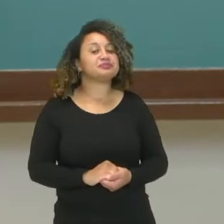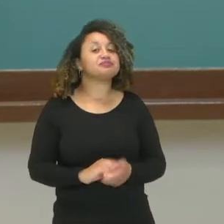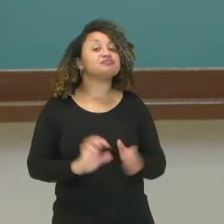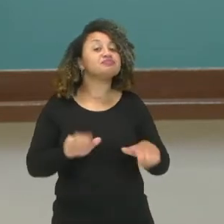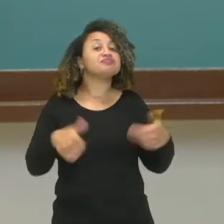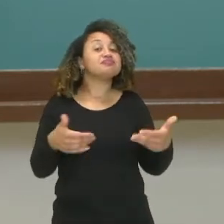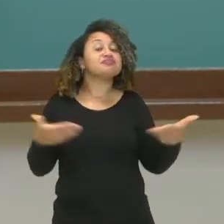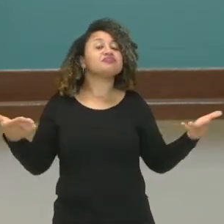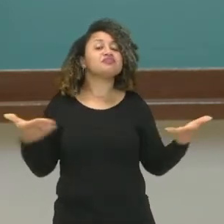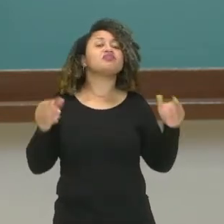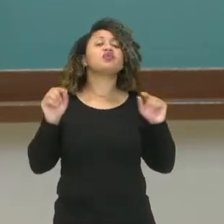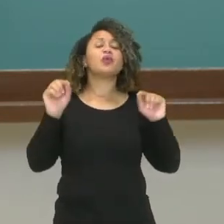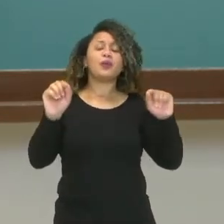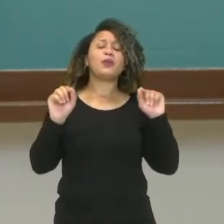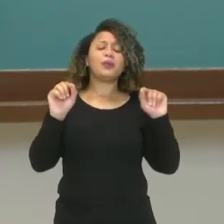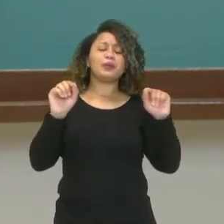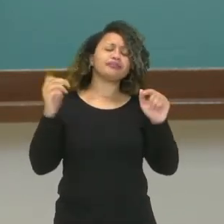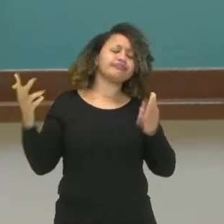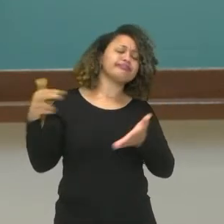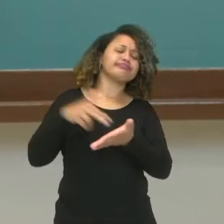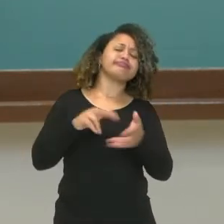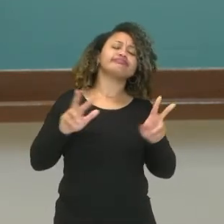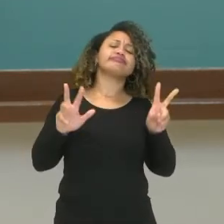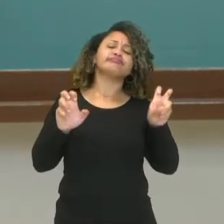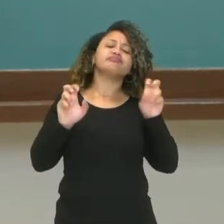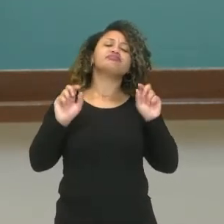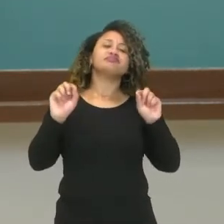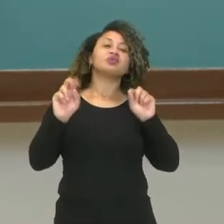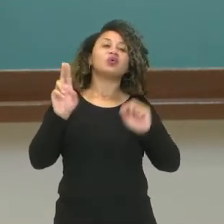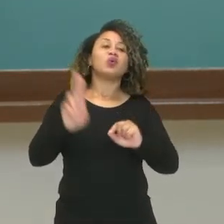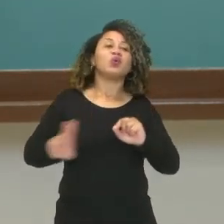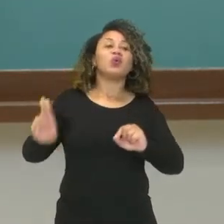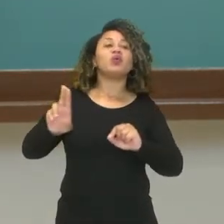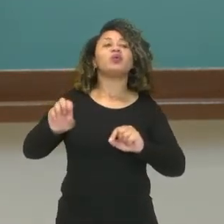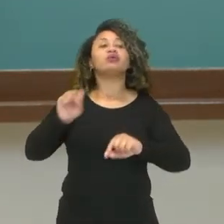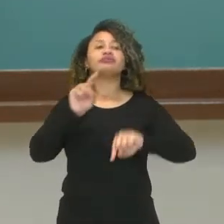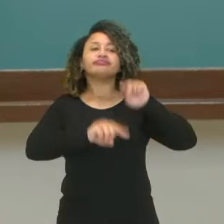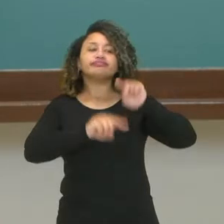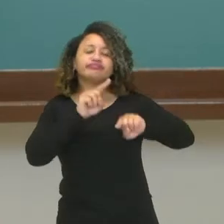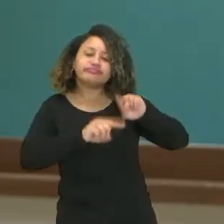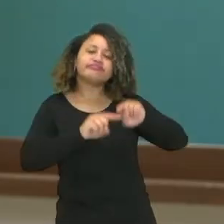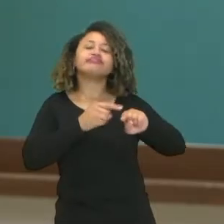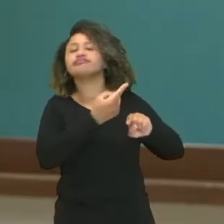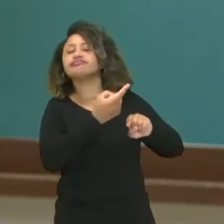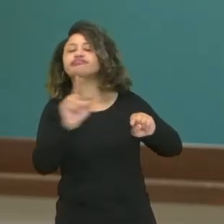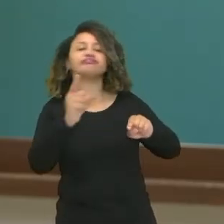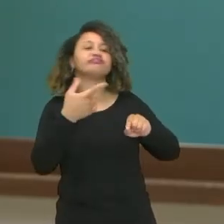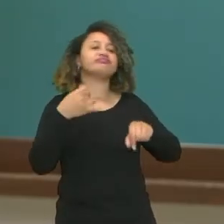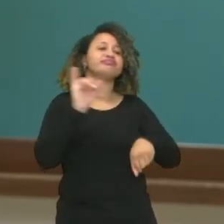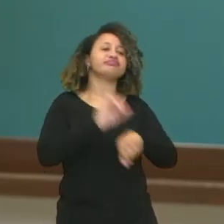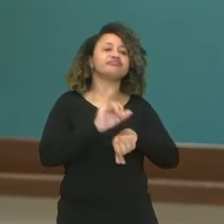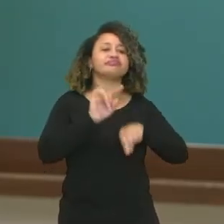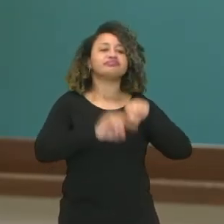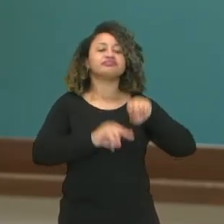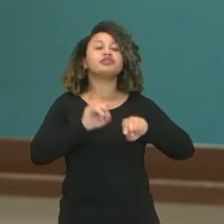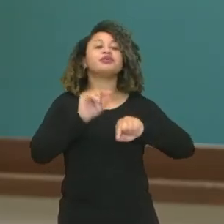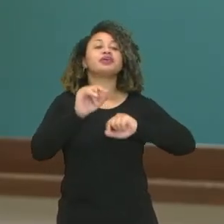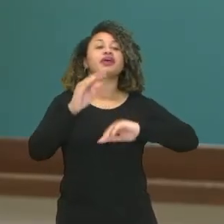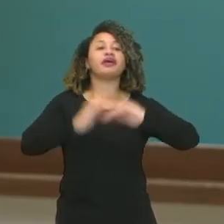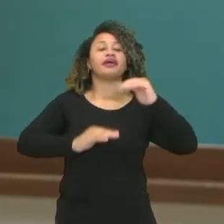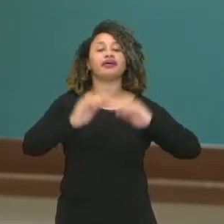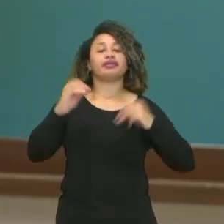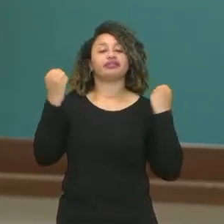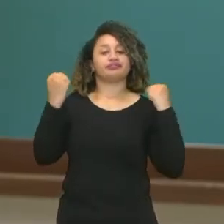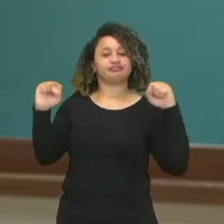E a gente está aqui para falar sobre o uso de recursos e materiais na prática